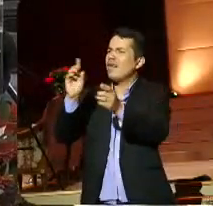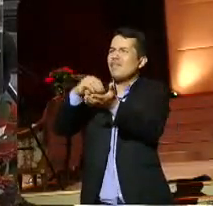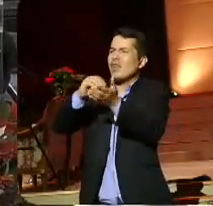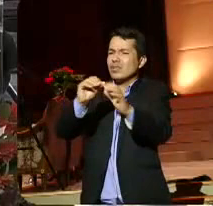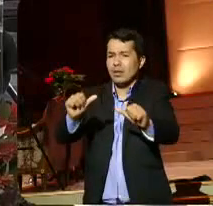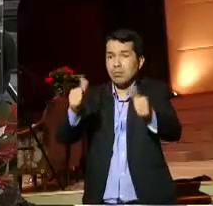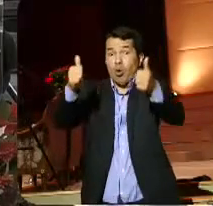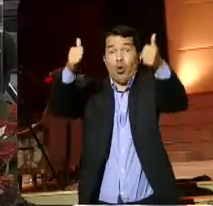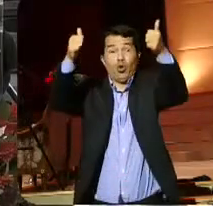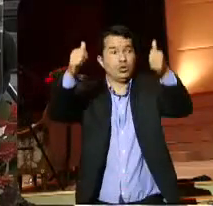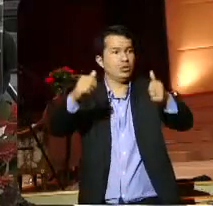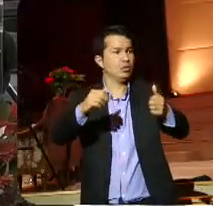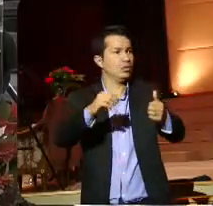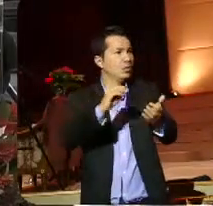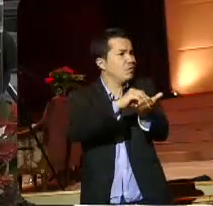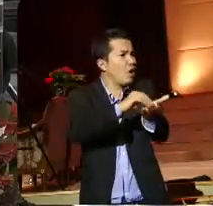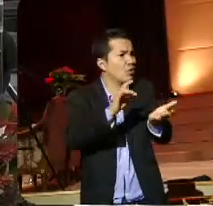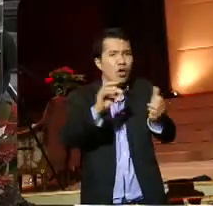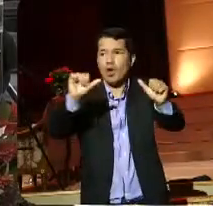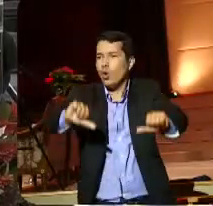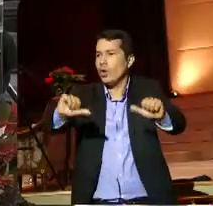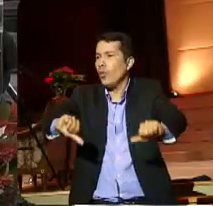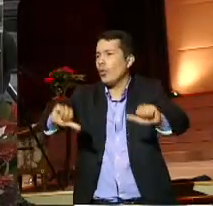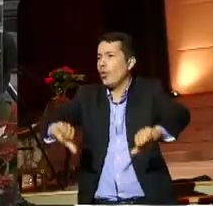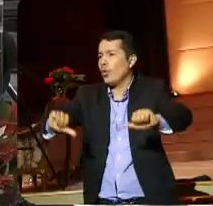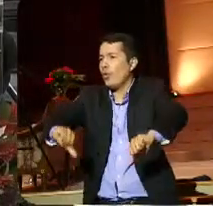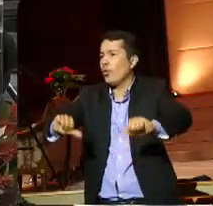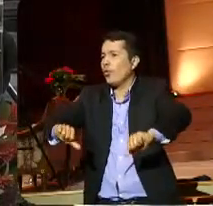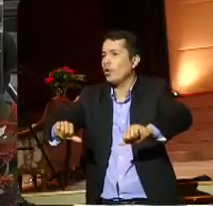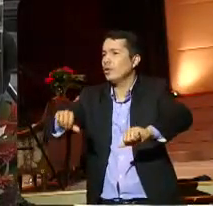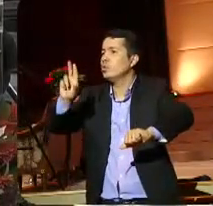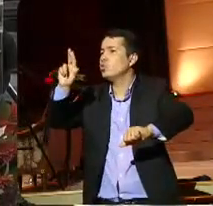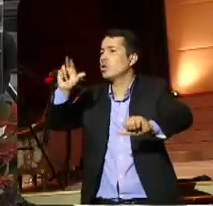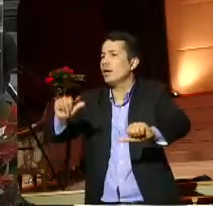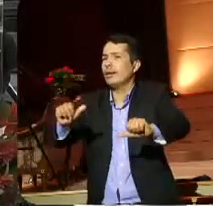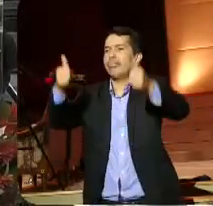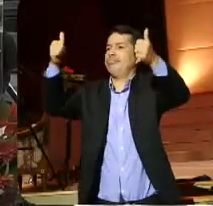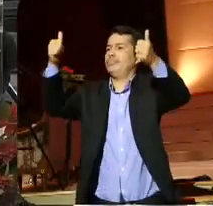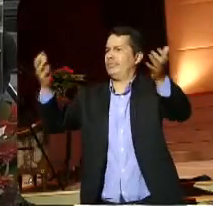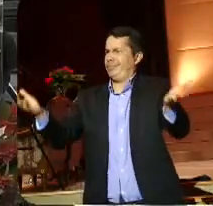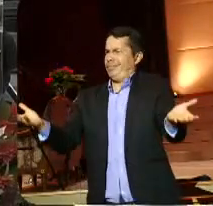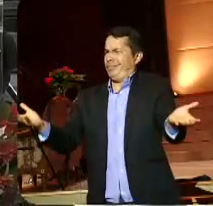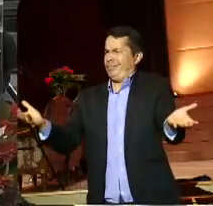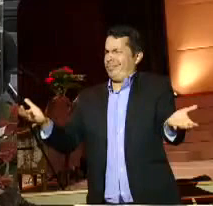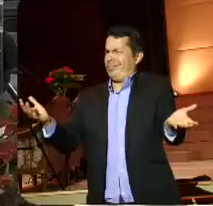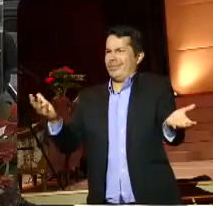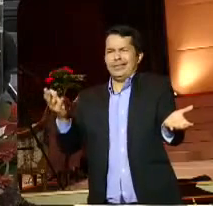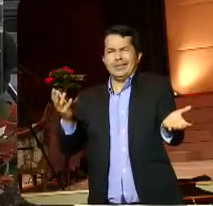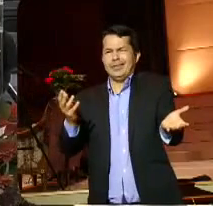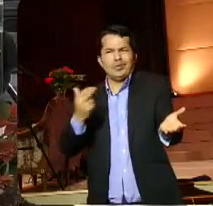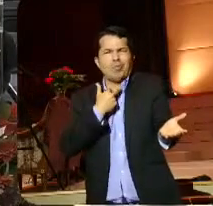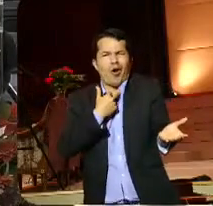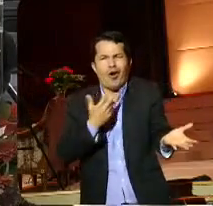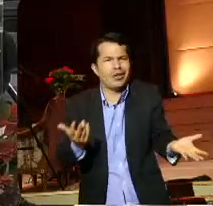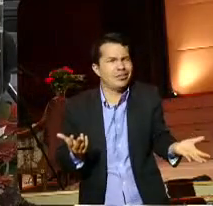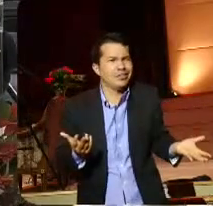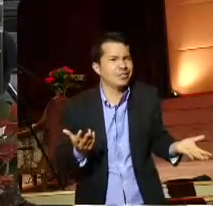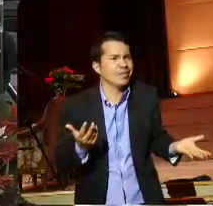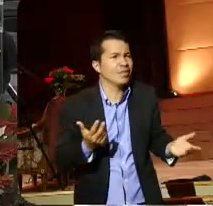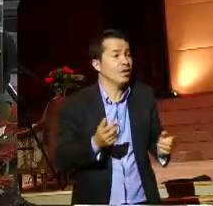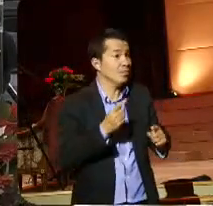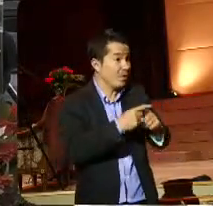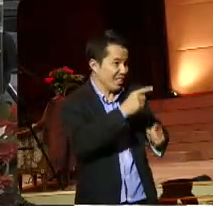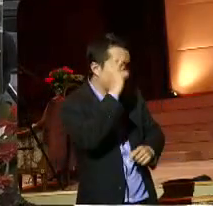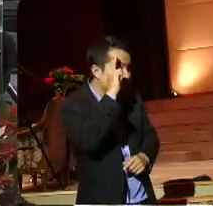nada, e aí qualquer coisa serve. Mas eu acho tremendo a proposta de Jesus. Jesus diz para